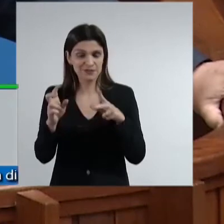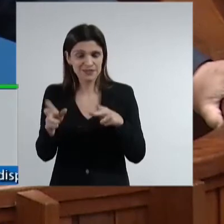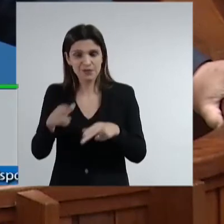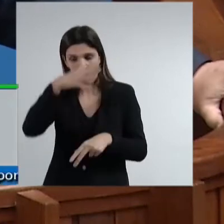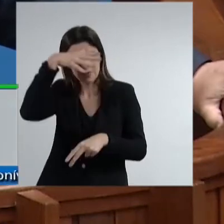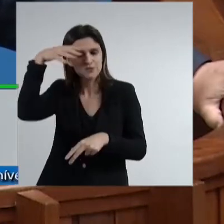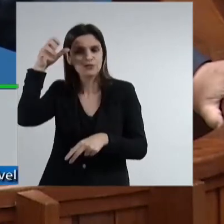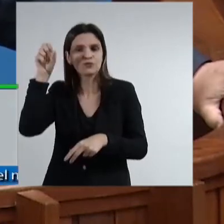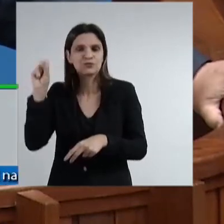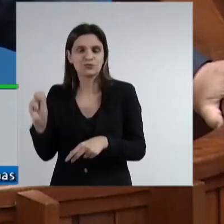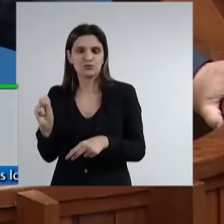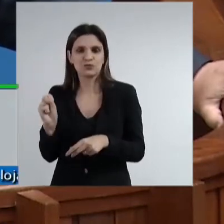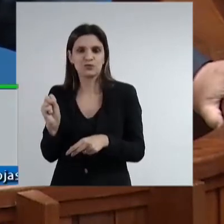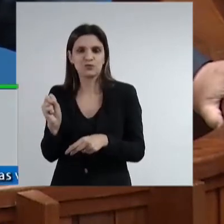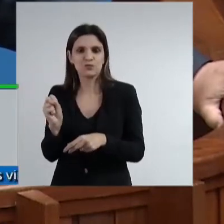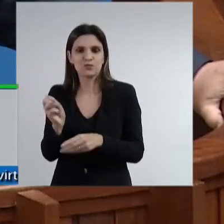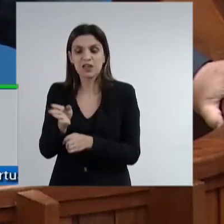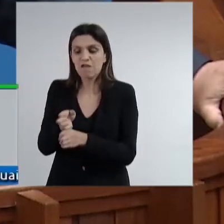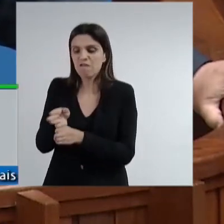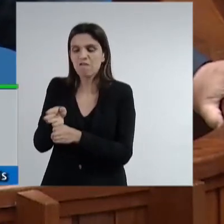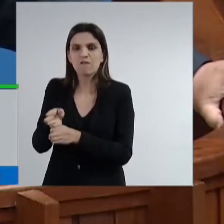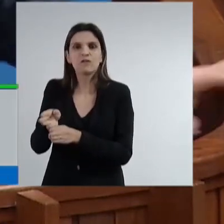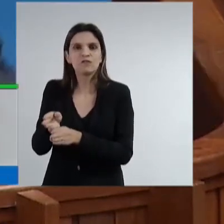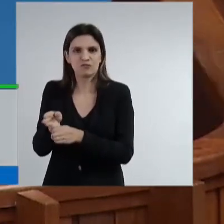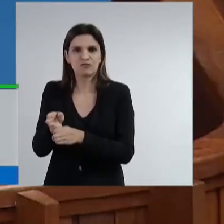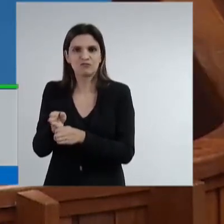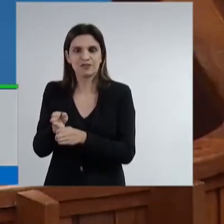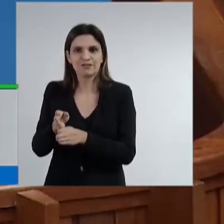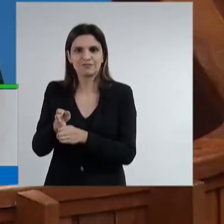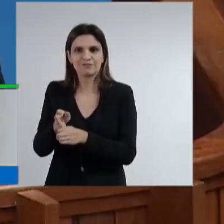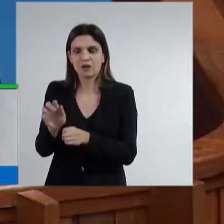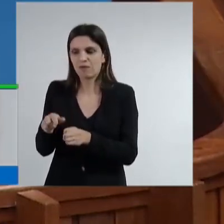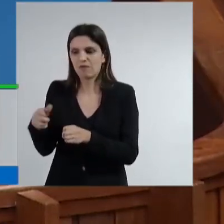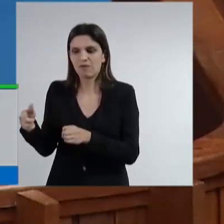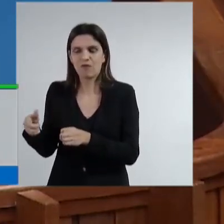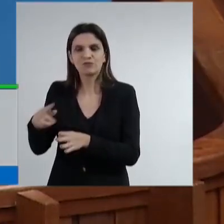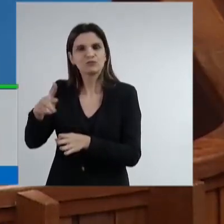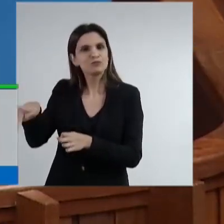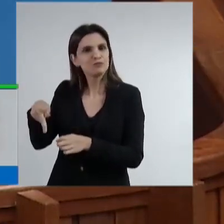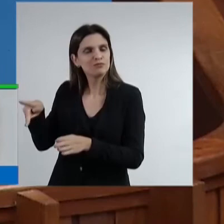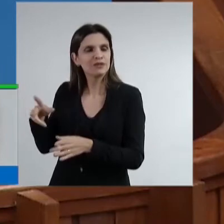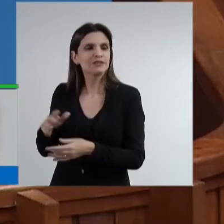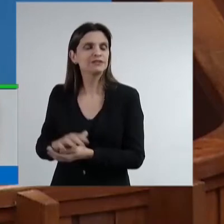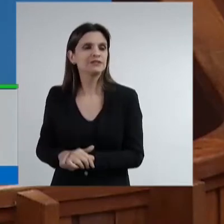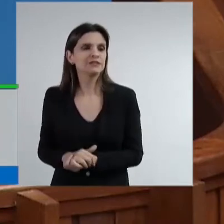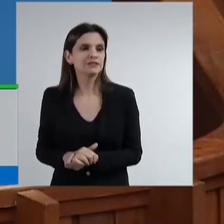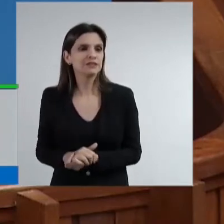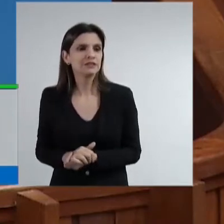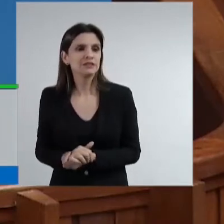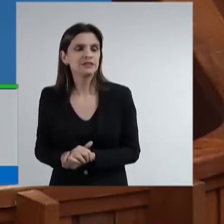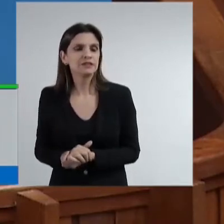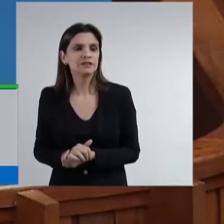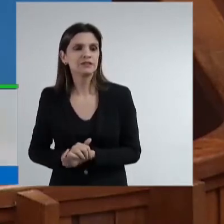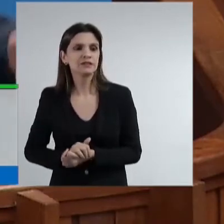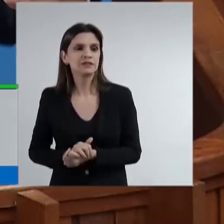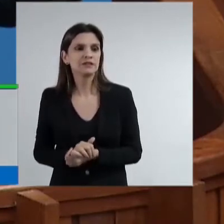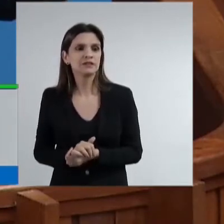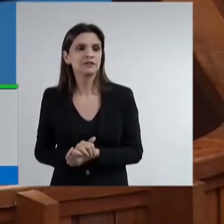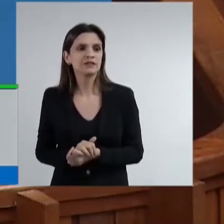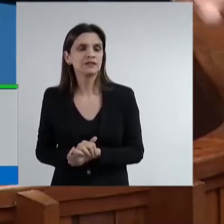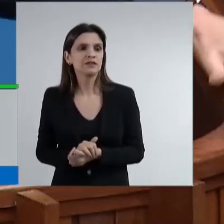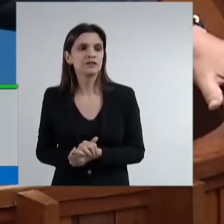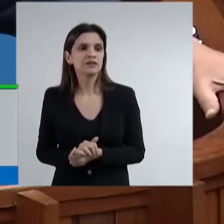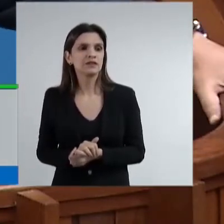ter doravante uma atenção diferenciada. E quando eu falo do paradoxo, eu digo 8 milhões